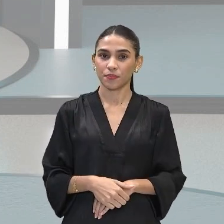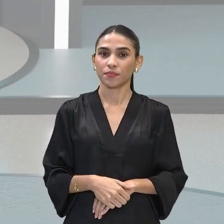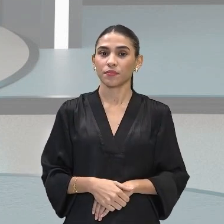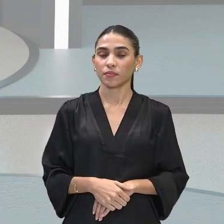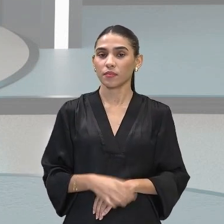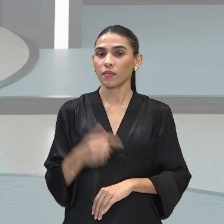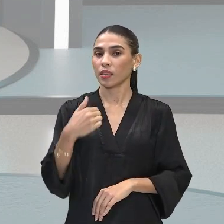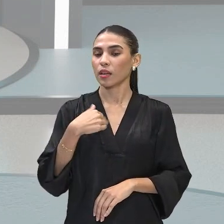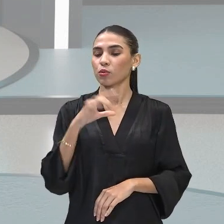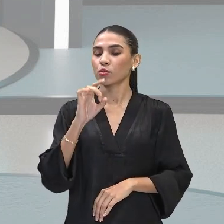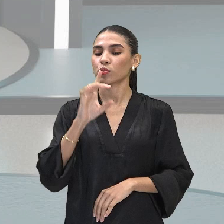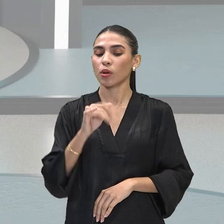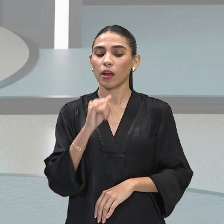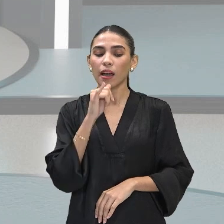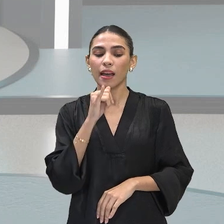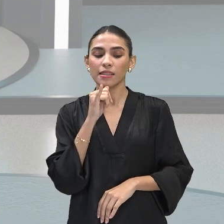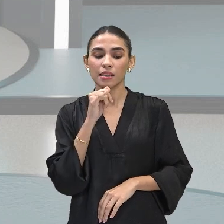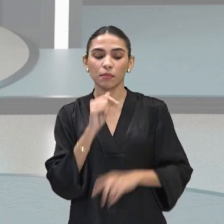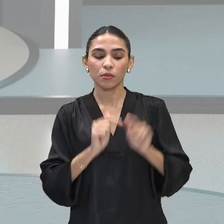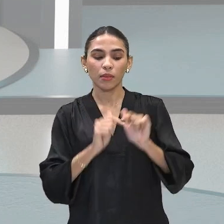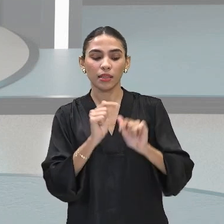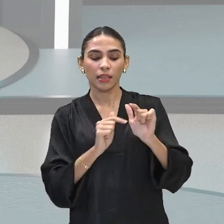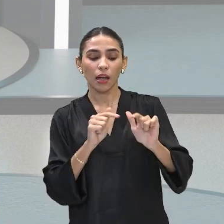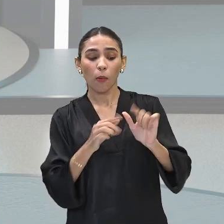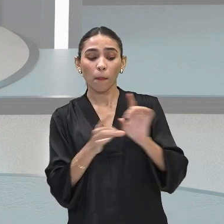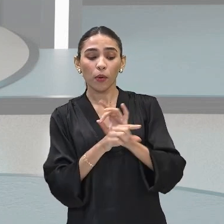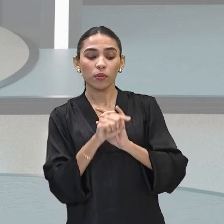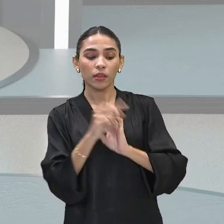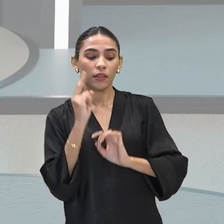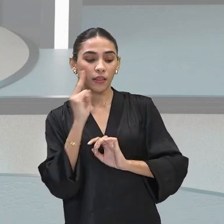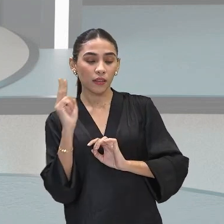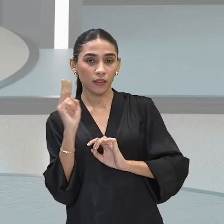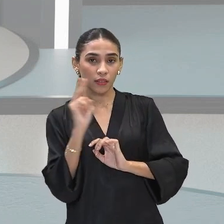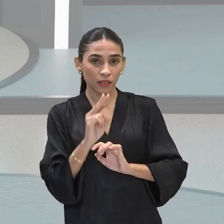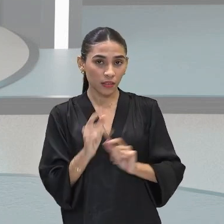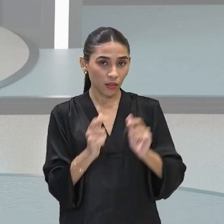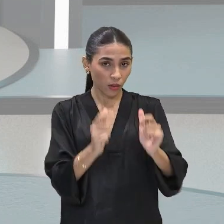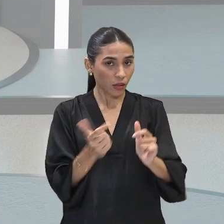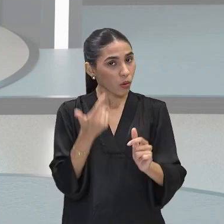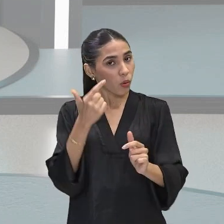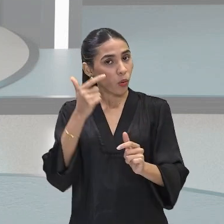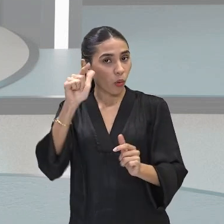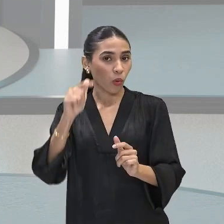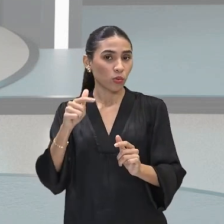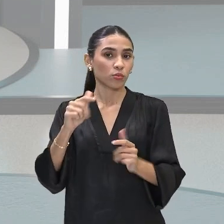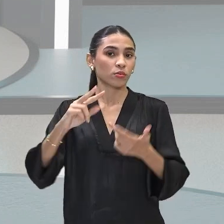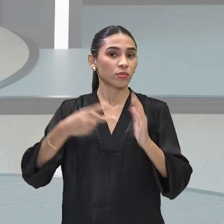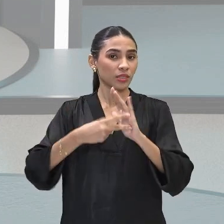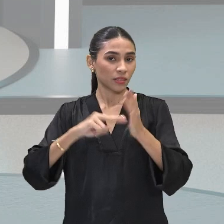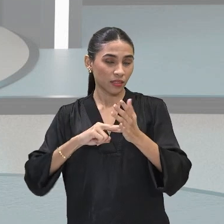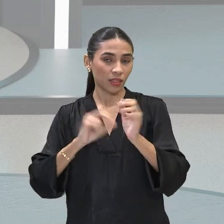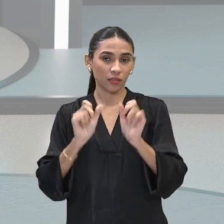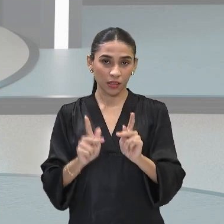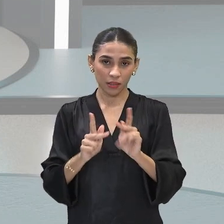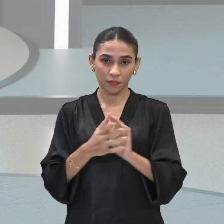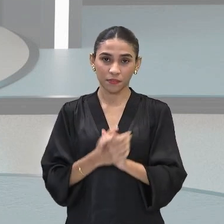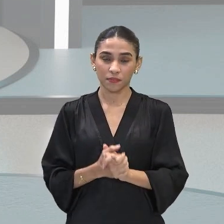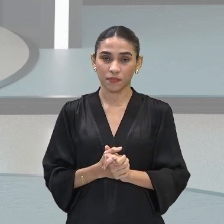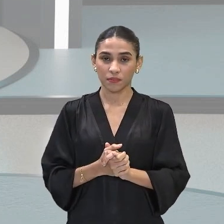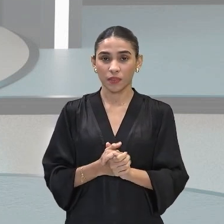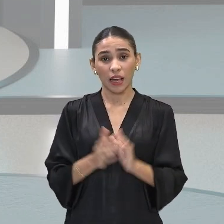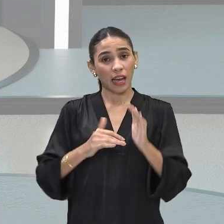só pego aquilo e coloco para ter um outro significado, que pode ou não